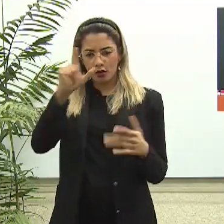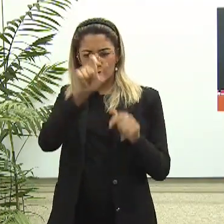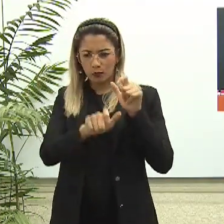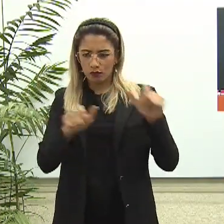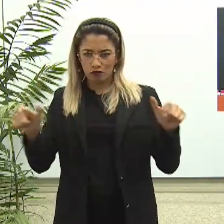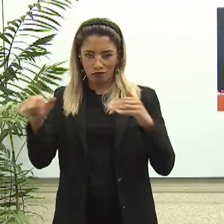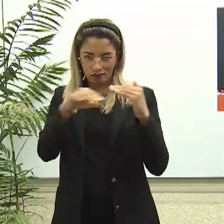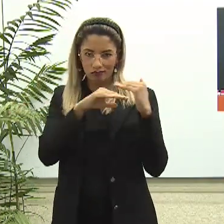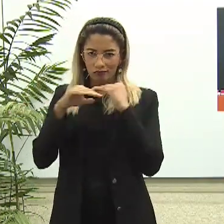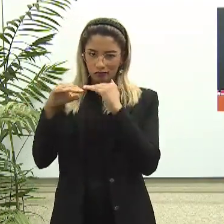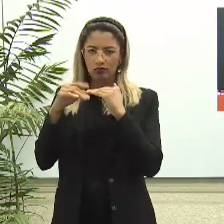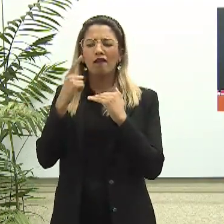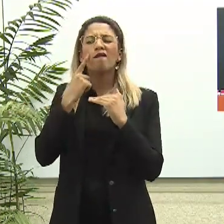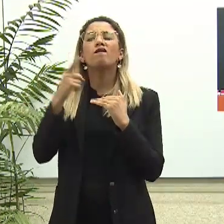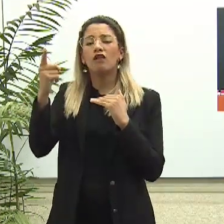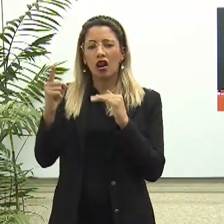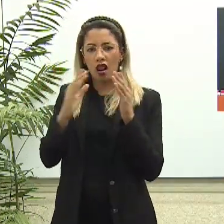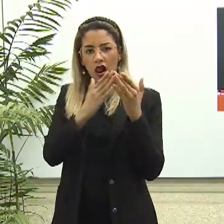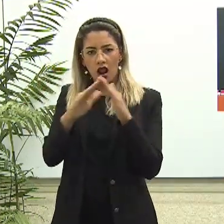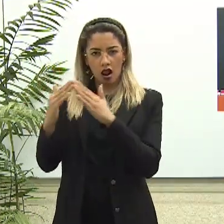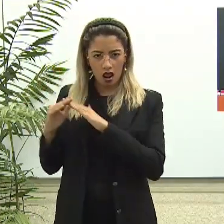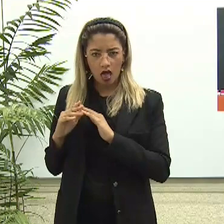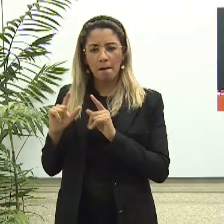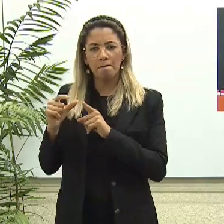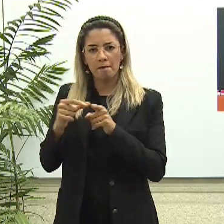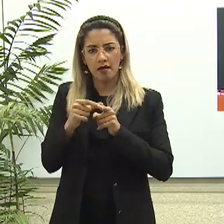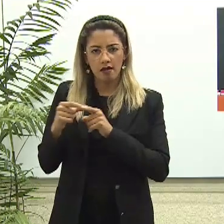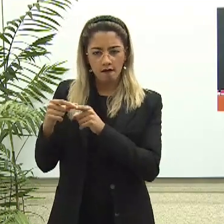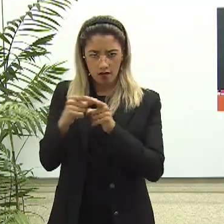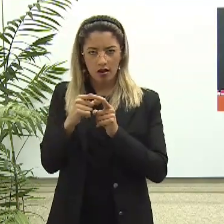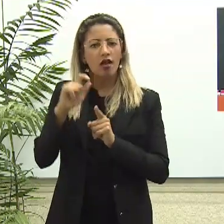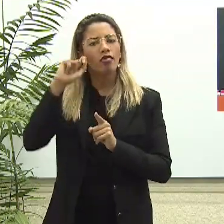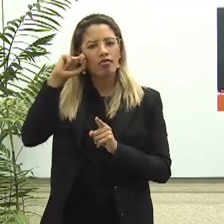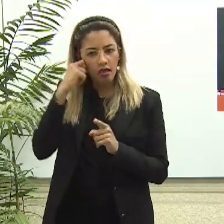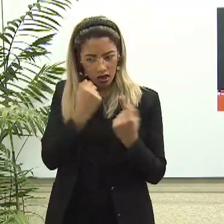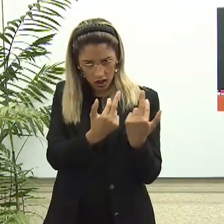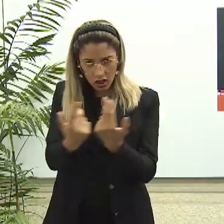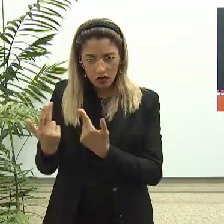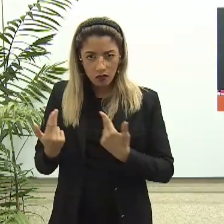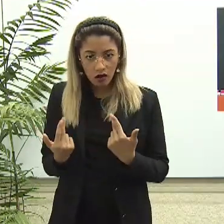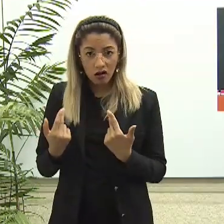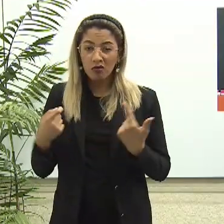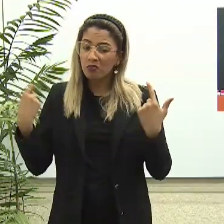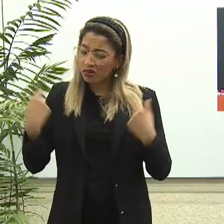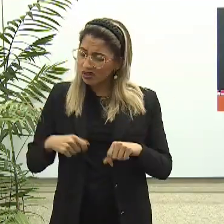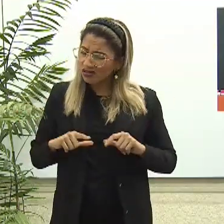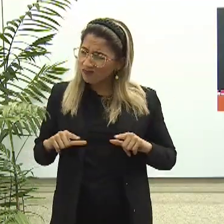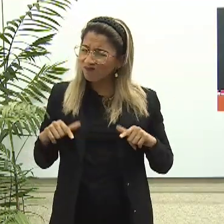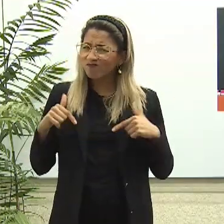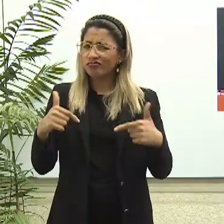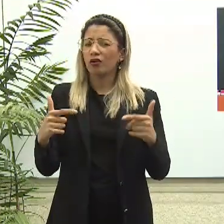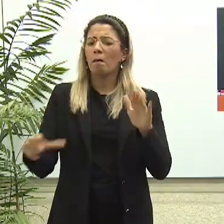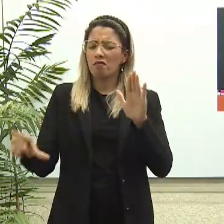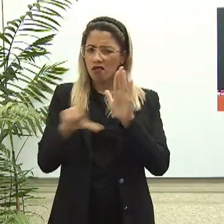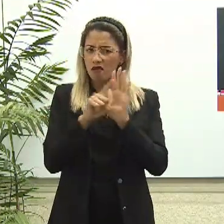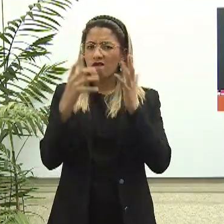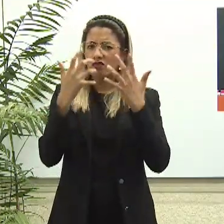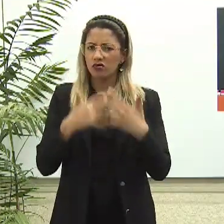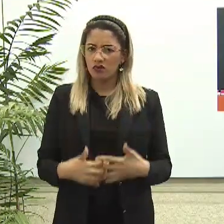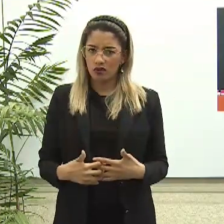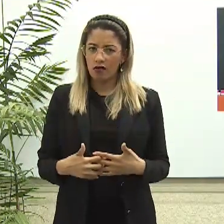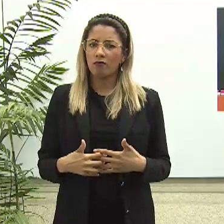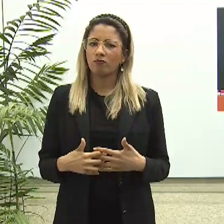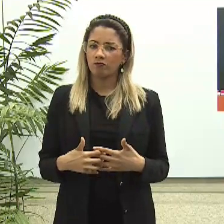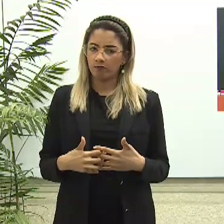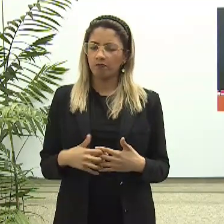negro na periferia de São Paulo e Verê se tá todo mundo igual você tem que lutar para fazer valer a lei e na verdade quando